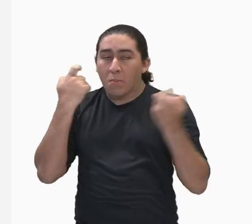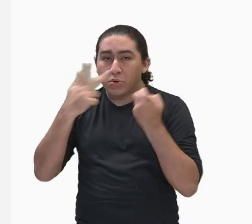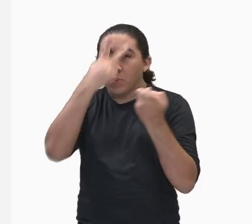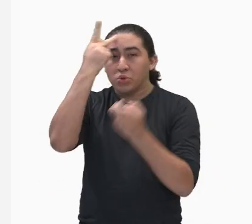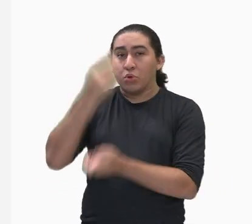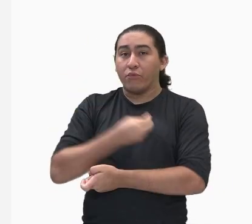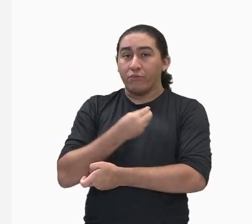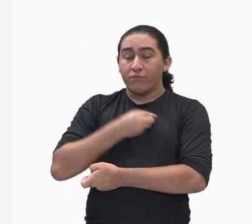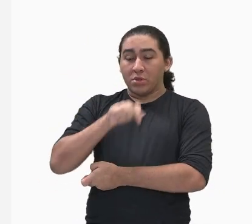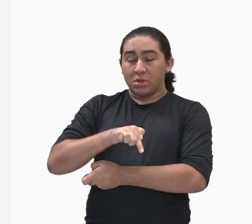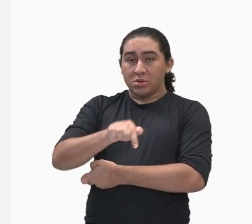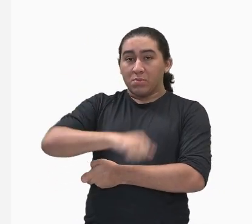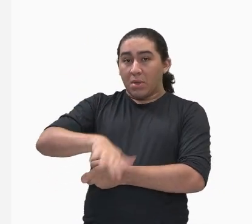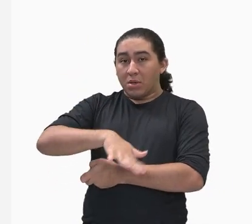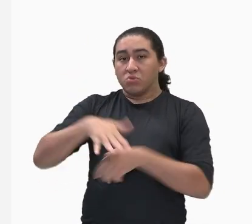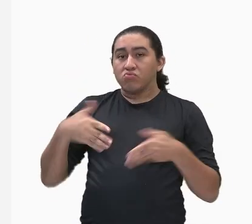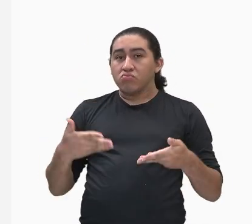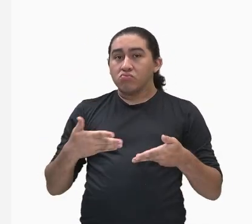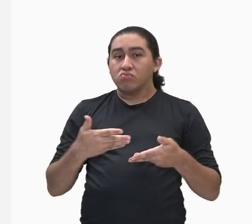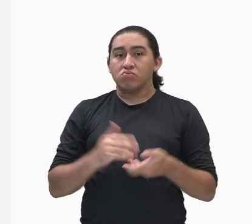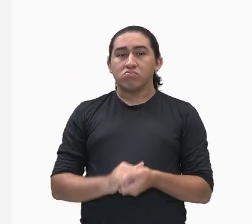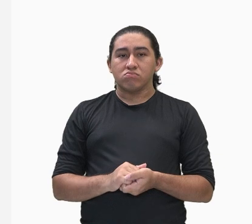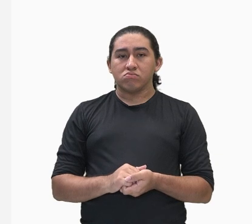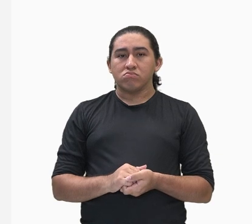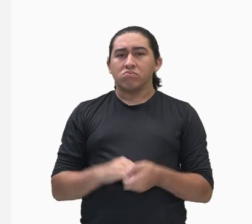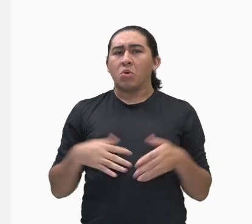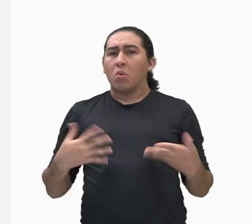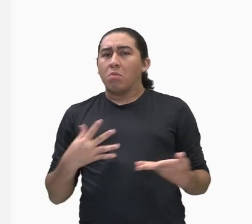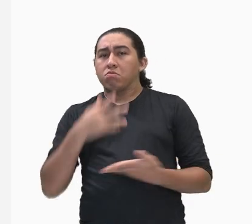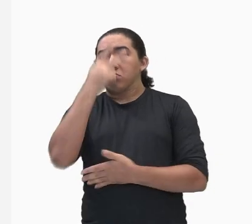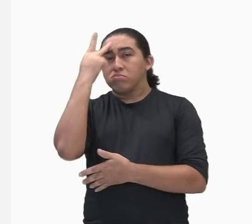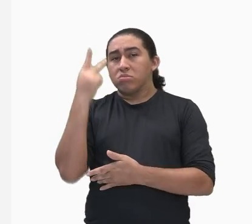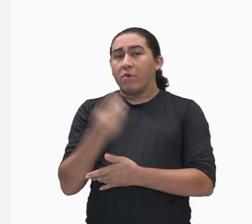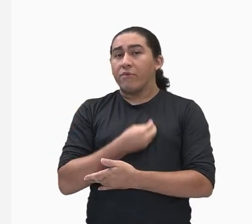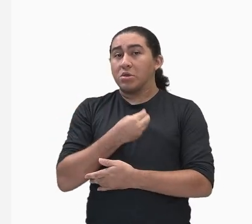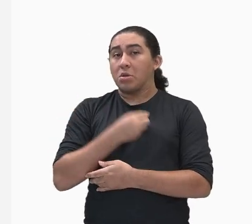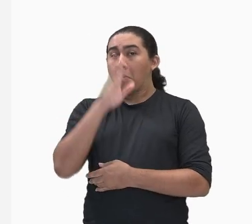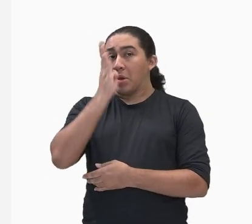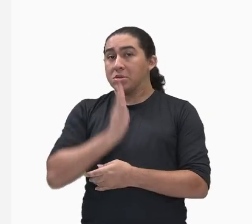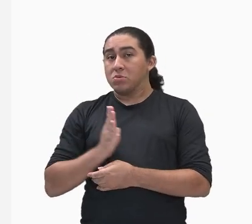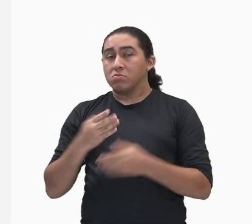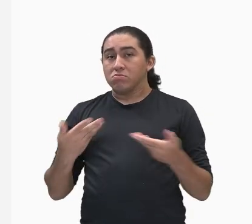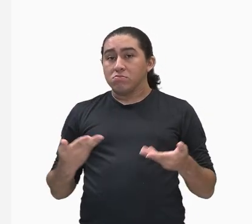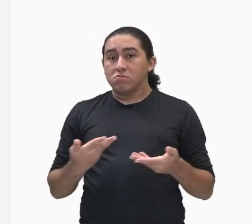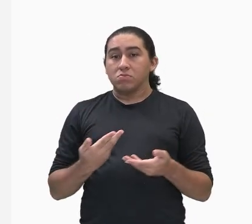no Brasil,